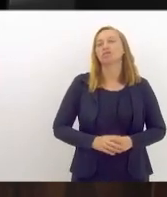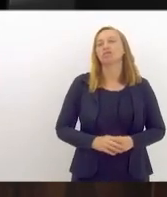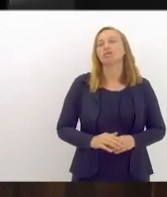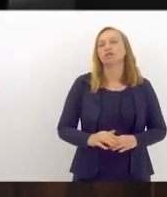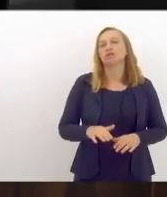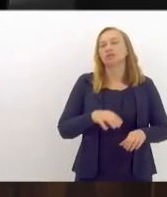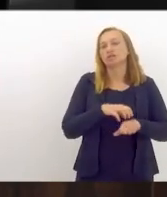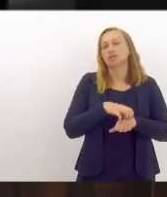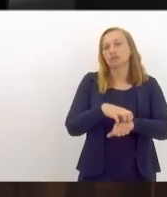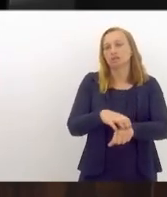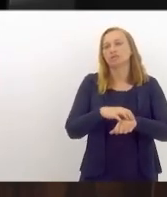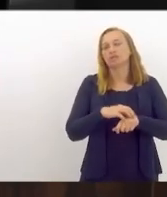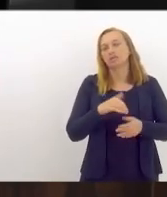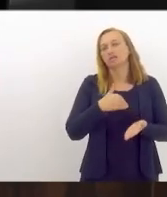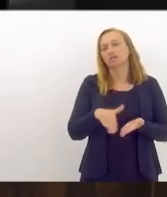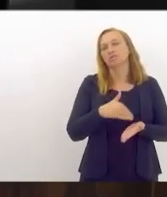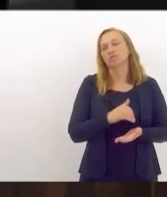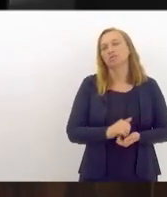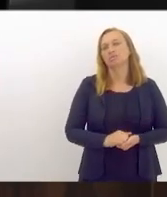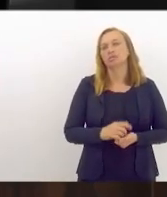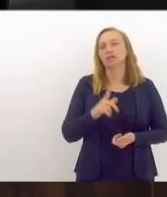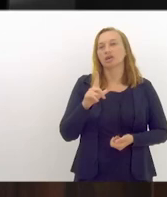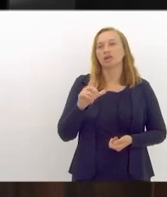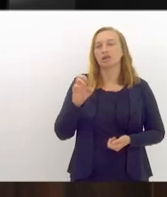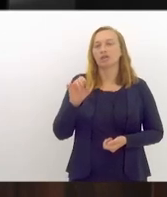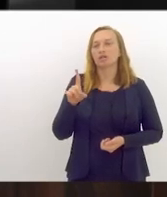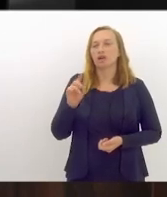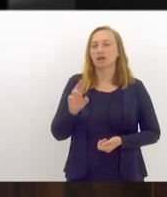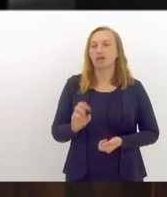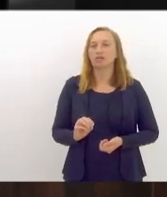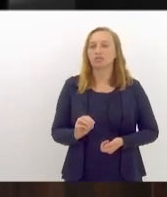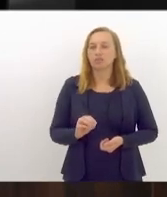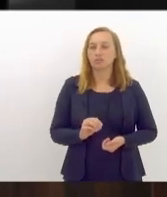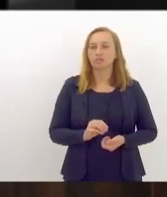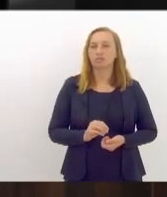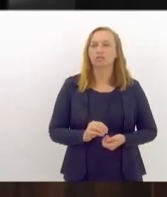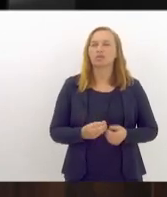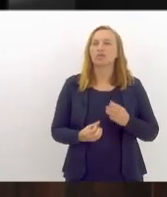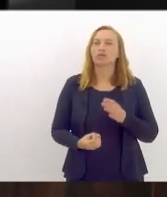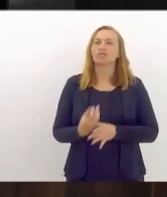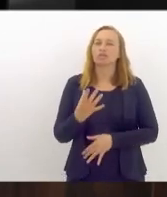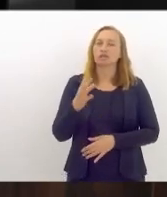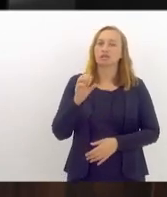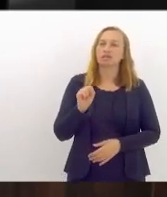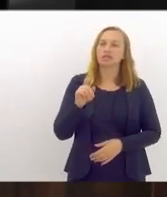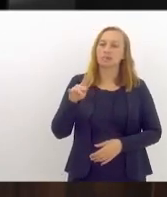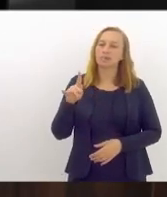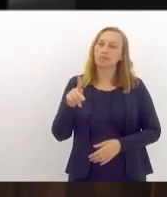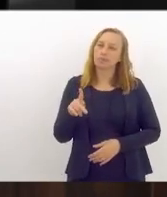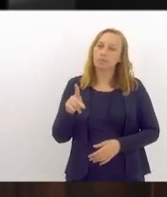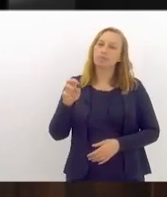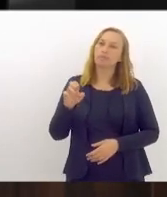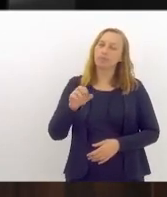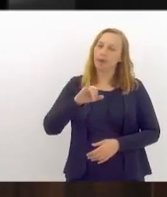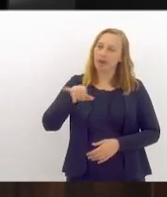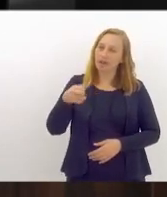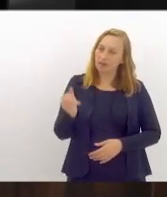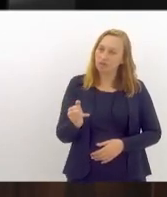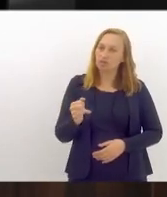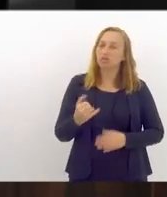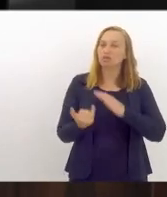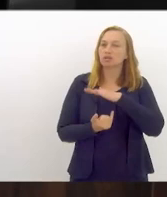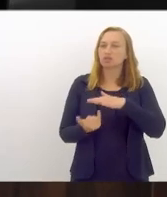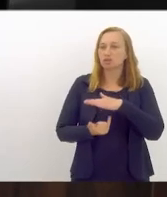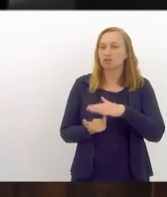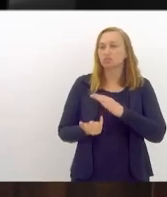transporte Leonardo mazurana da fundação Sepé de Diretor Augusto raupp Instituto